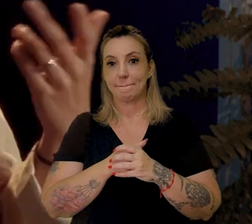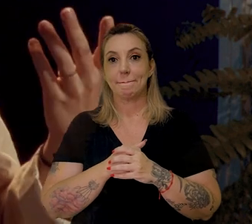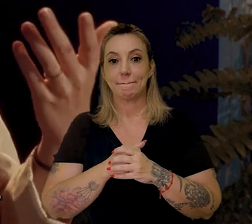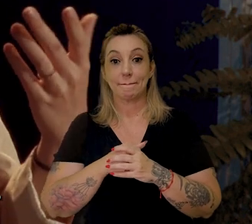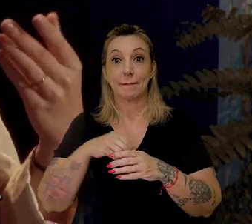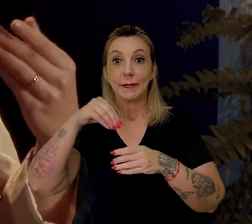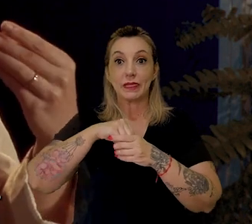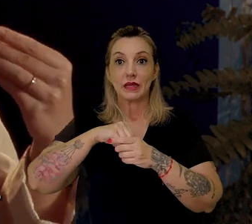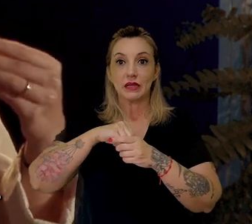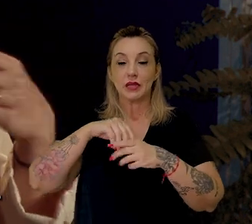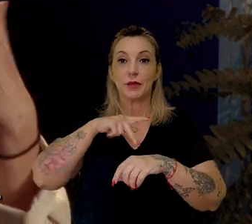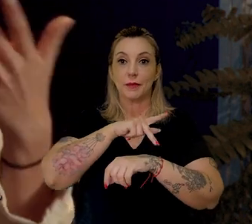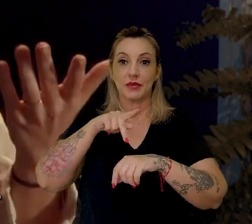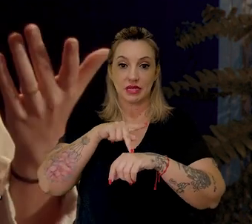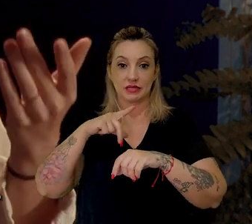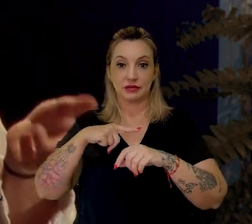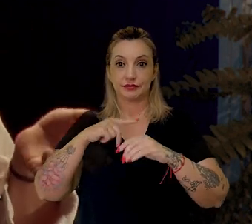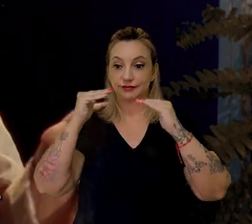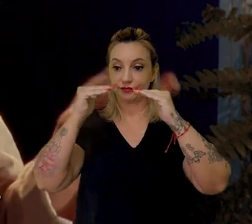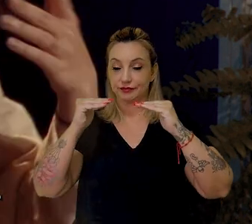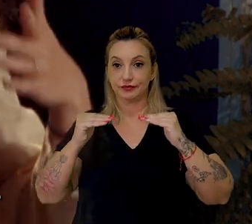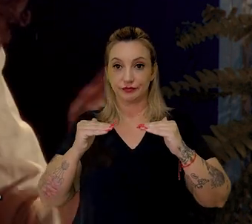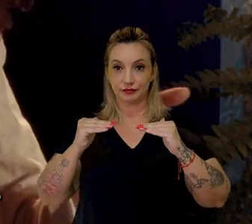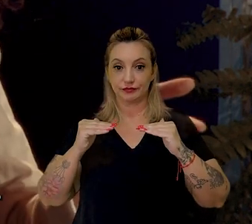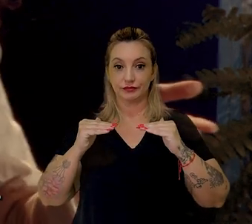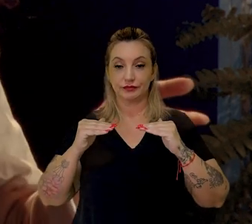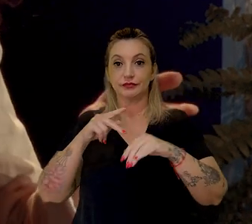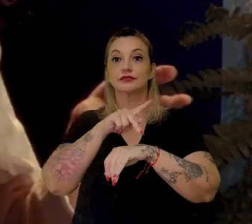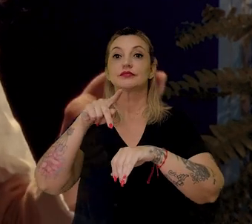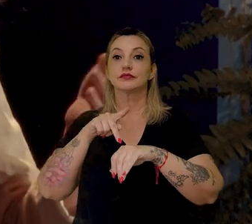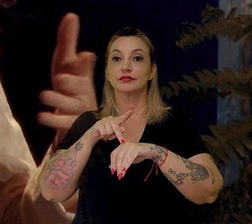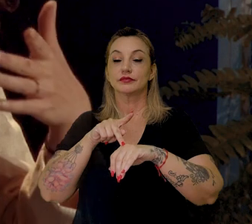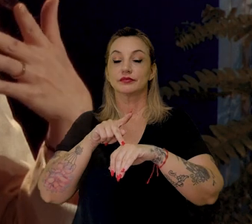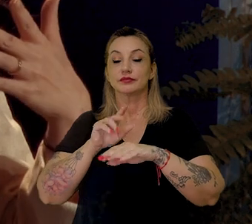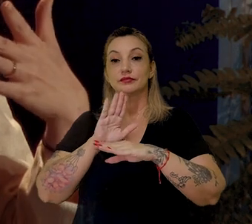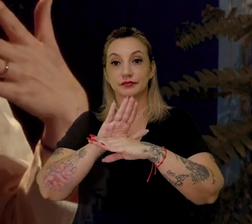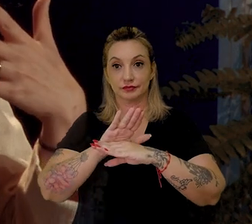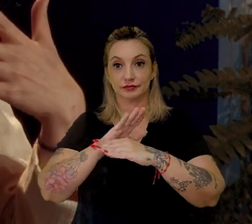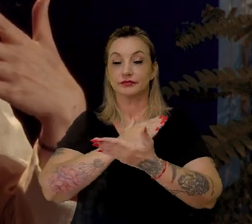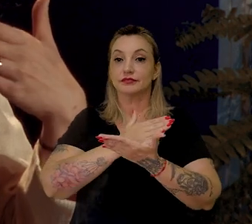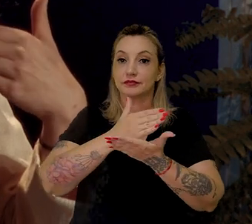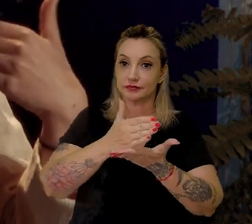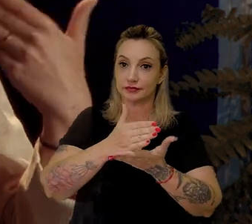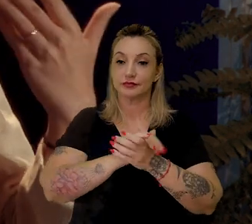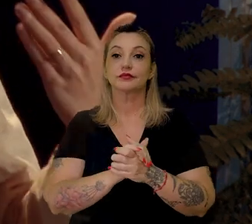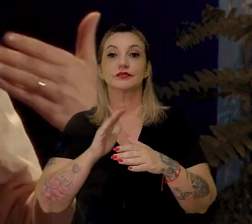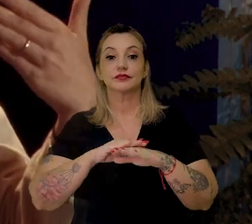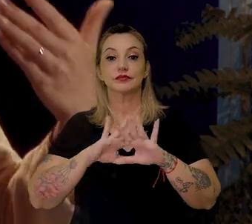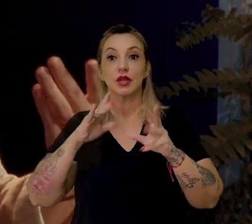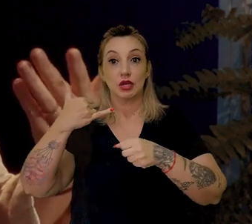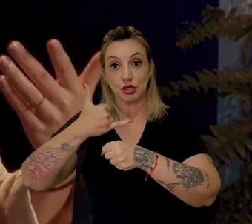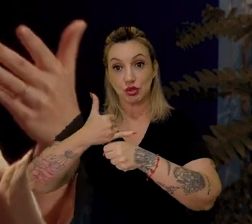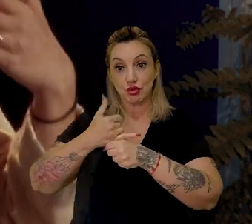de um país Então você tinha toda sua cadeia de fornecimento dentro daquele país a partir disso você fazia toda